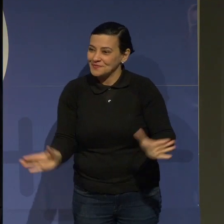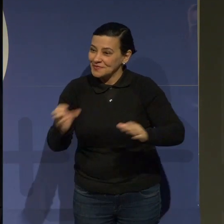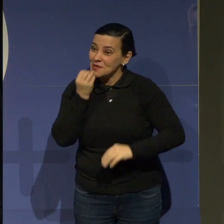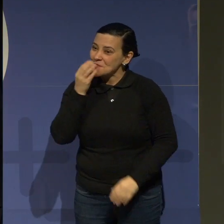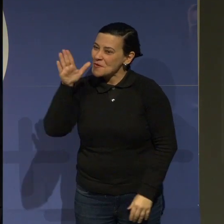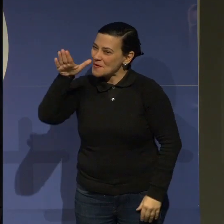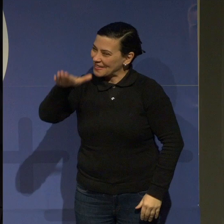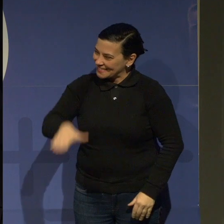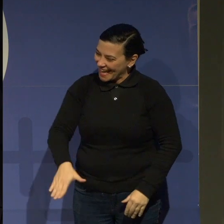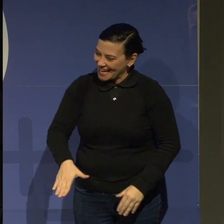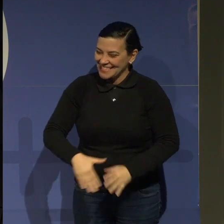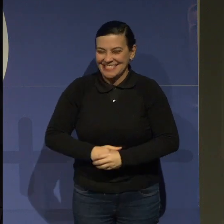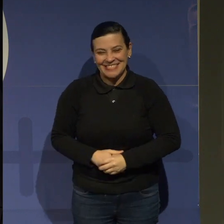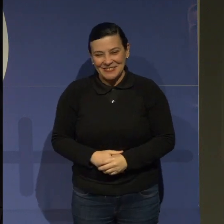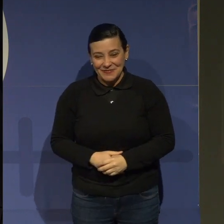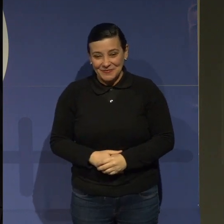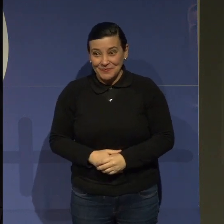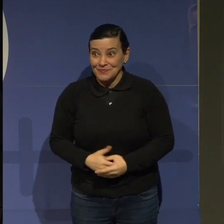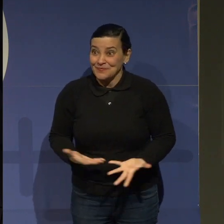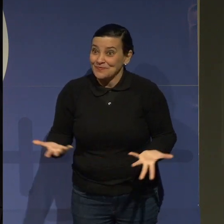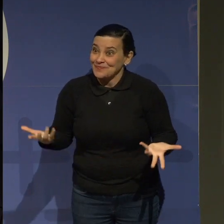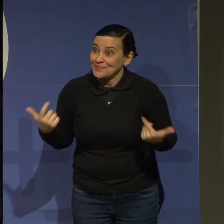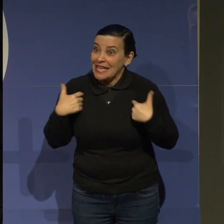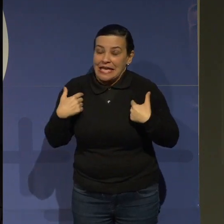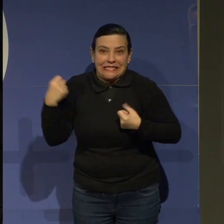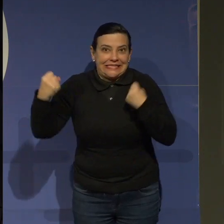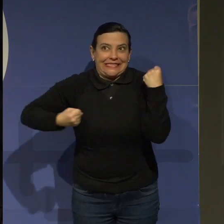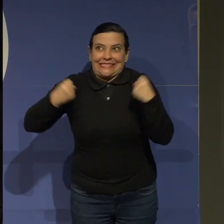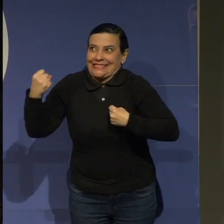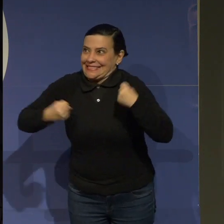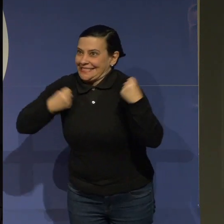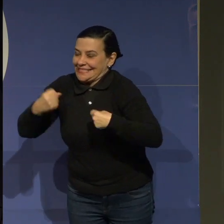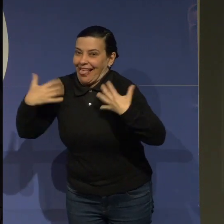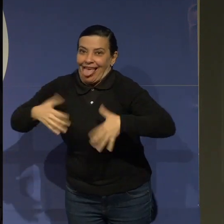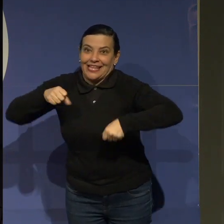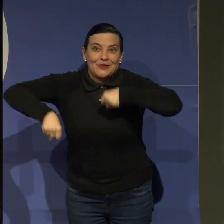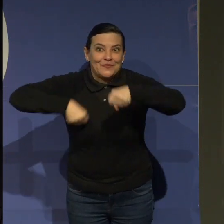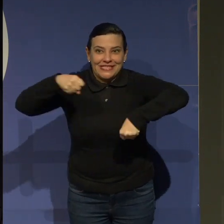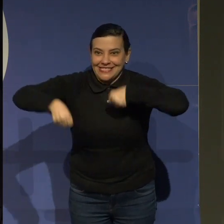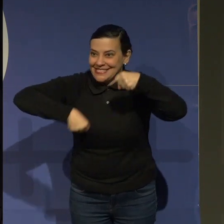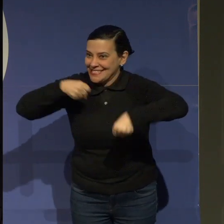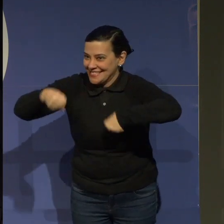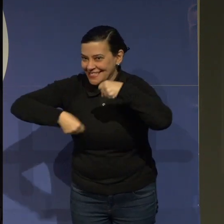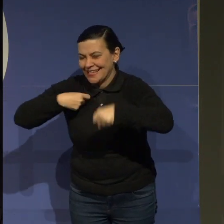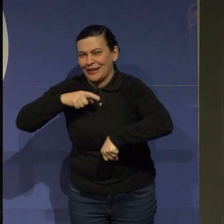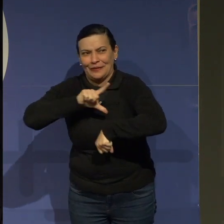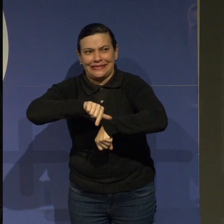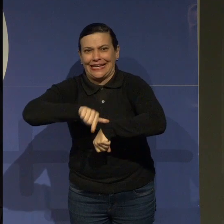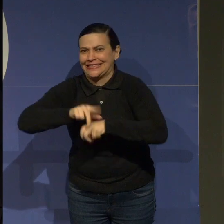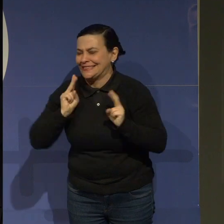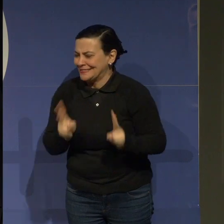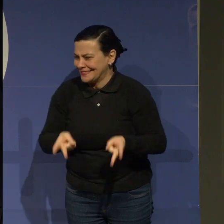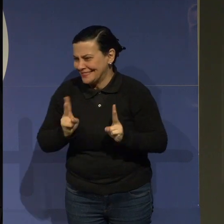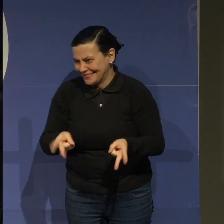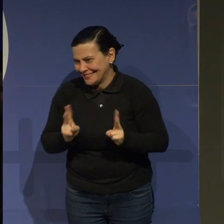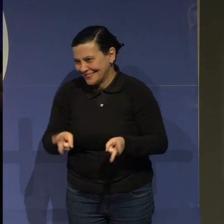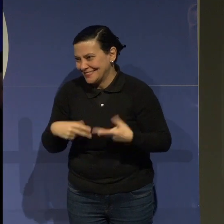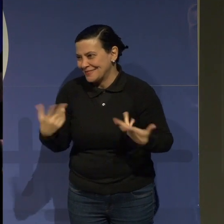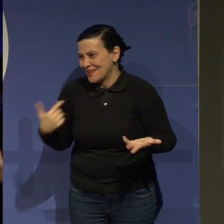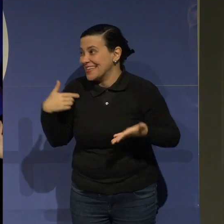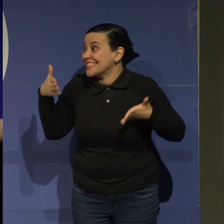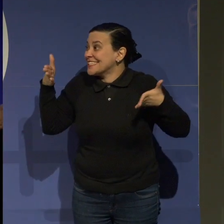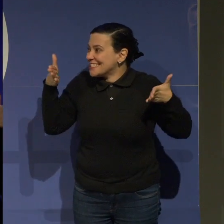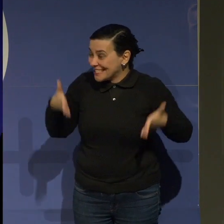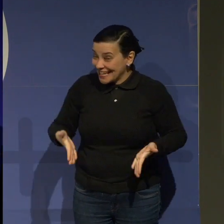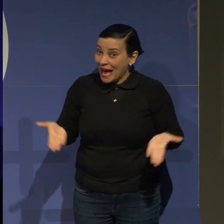gente, boa tarde. Vim correndo de bicicleta, porque eu sempre chego atrasada nos lugares, mas eu não podia chegar